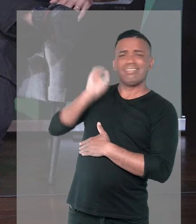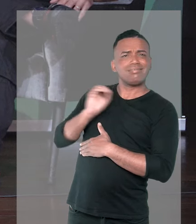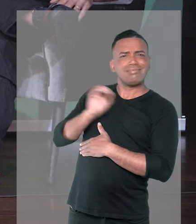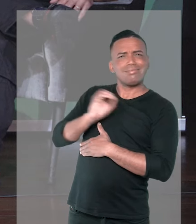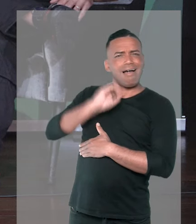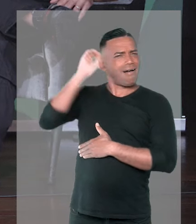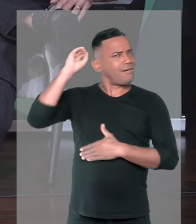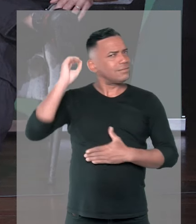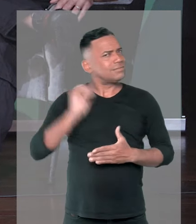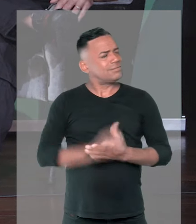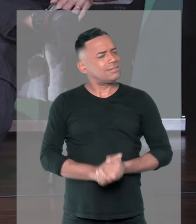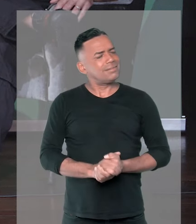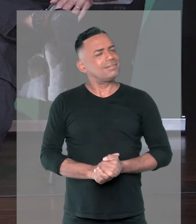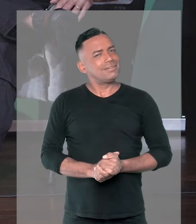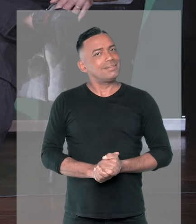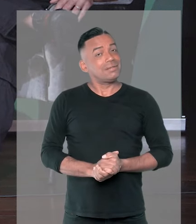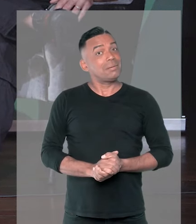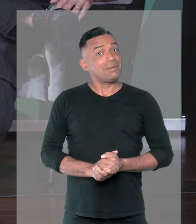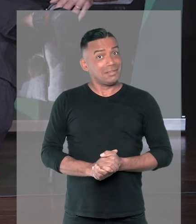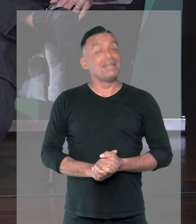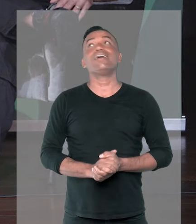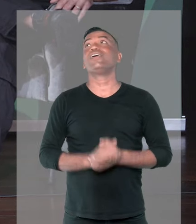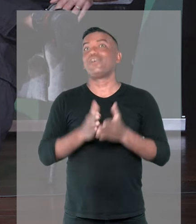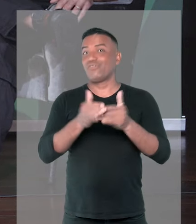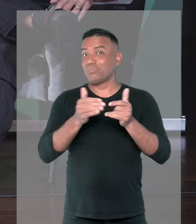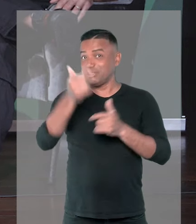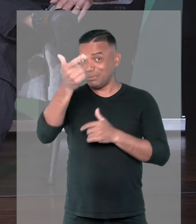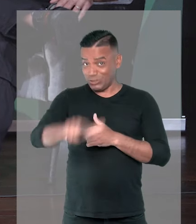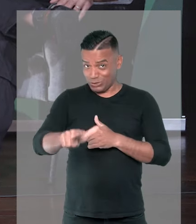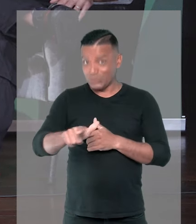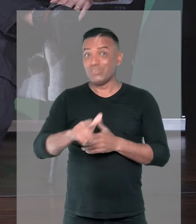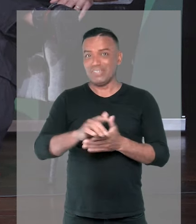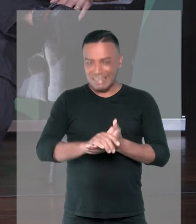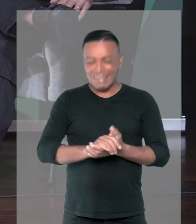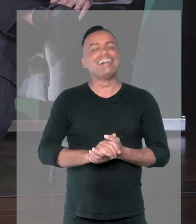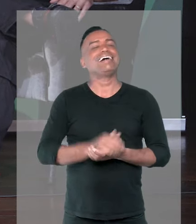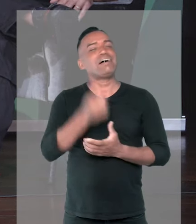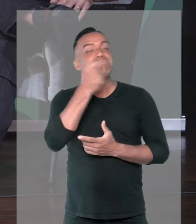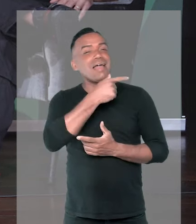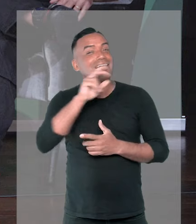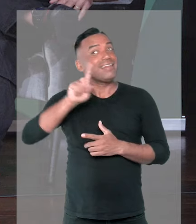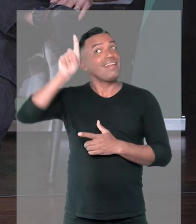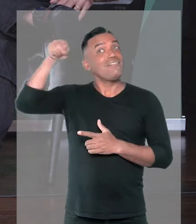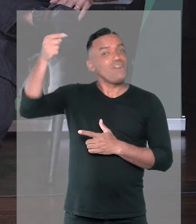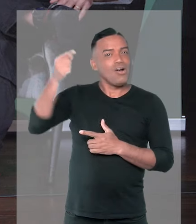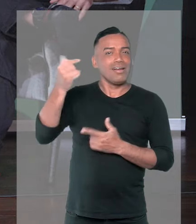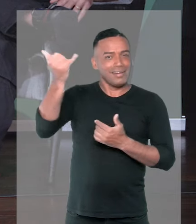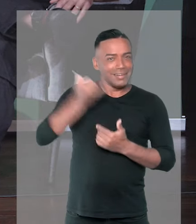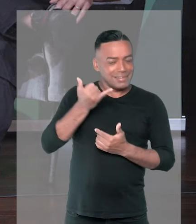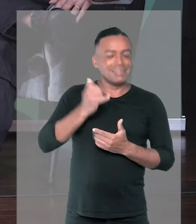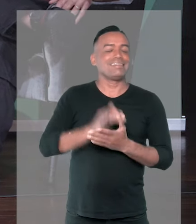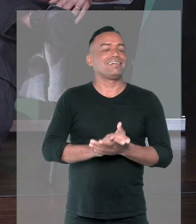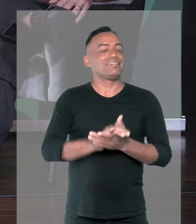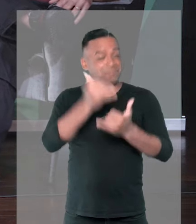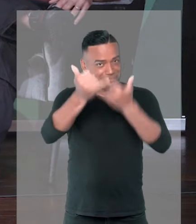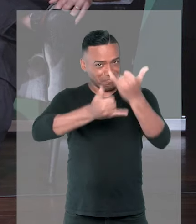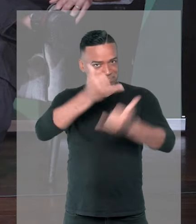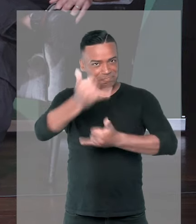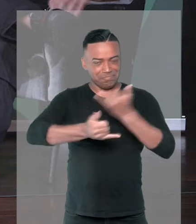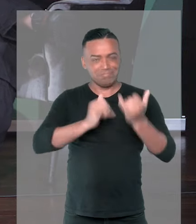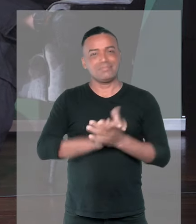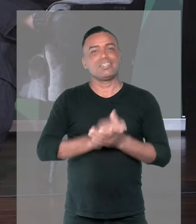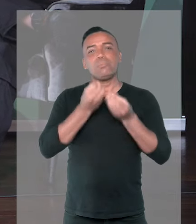nenhuma entendeu Mas não vou pedir para repetir como você v fazendo a piada lá fora brincadeira